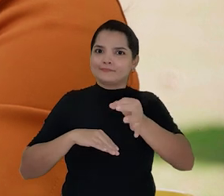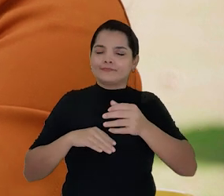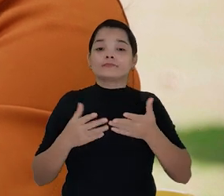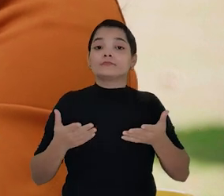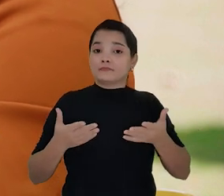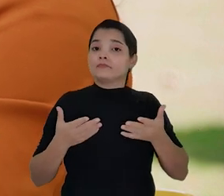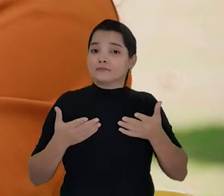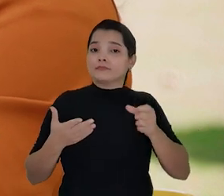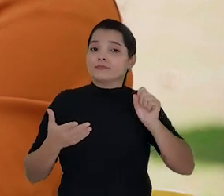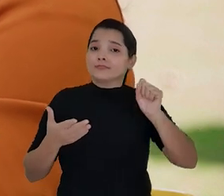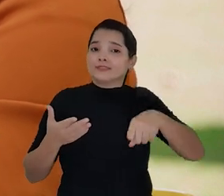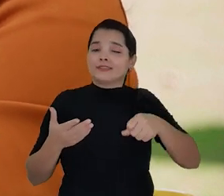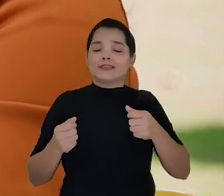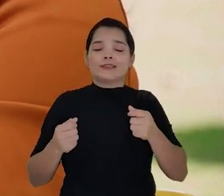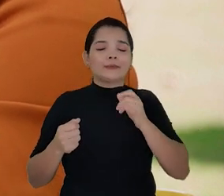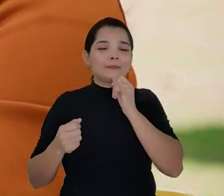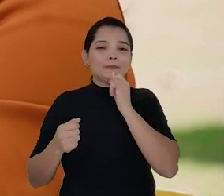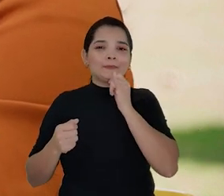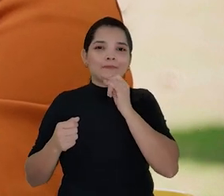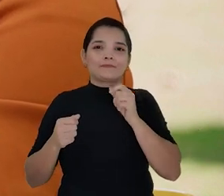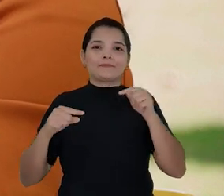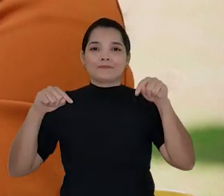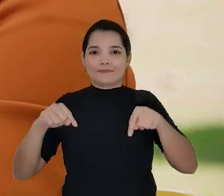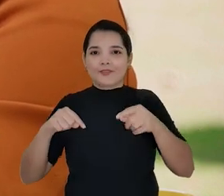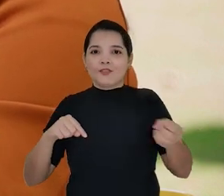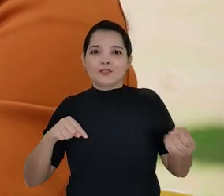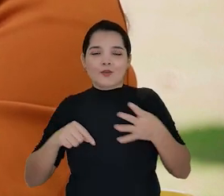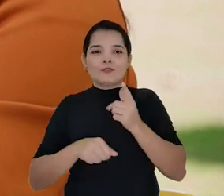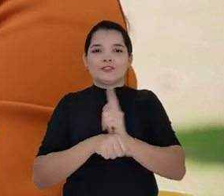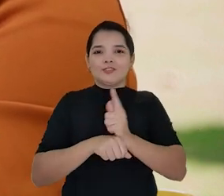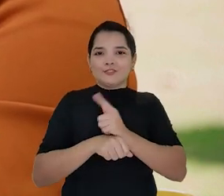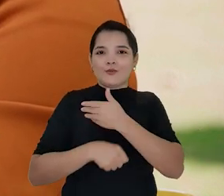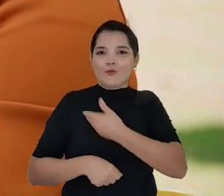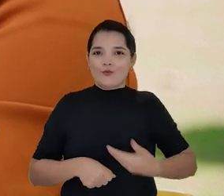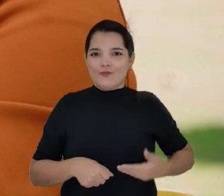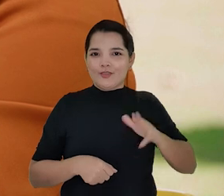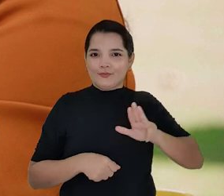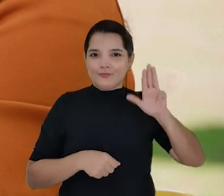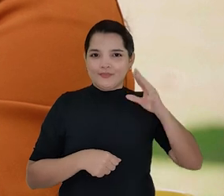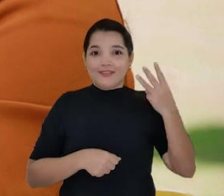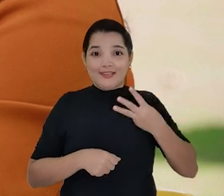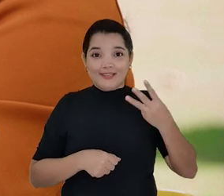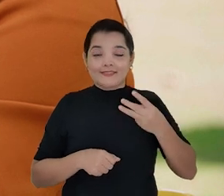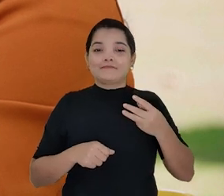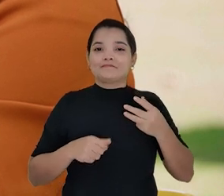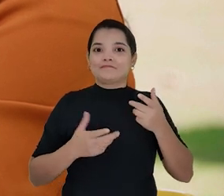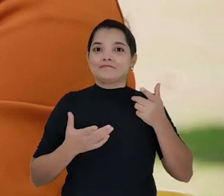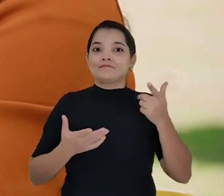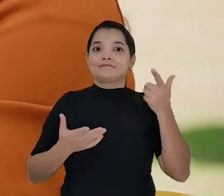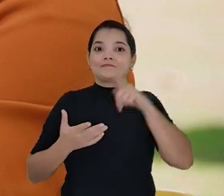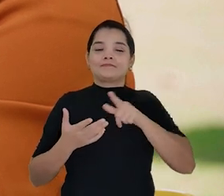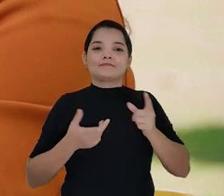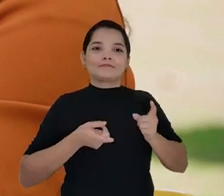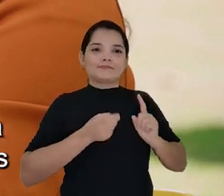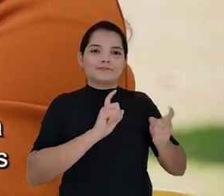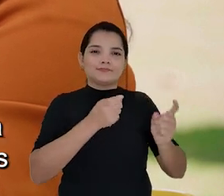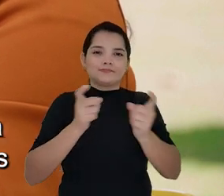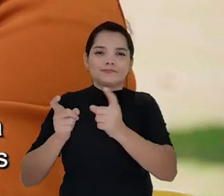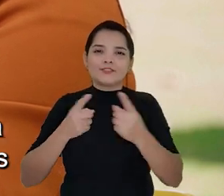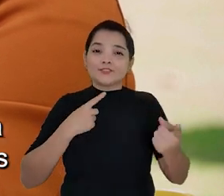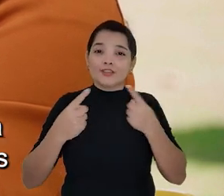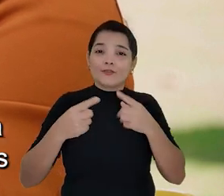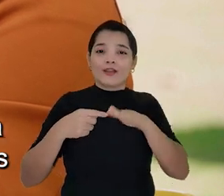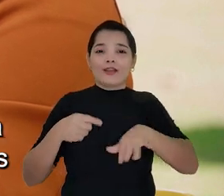né Eh por exemplo eh graças a Essa gestão do governo Lula 3 nós temos conseguido dialogar com os